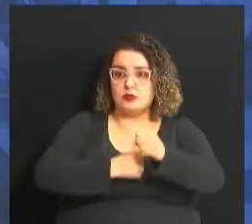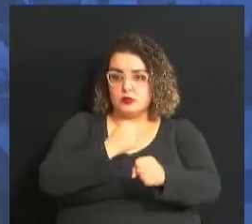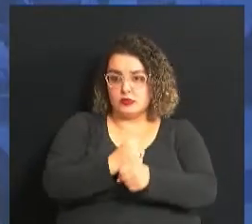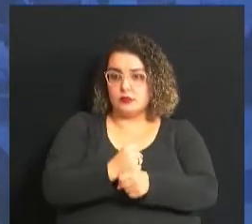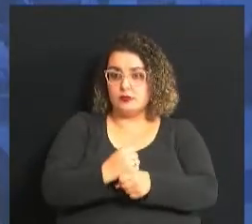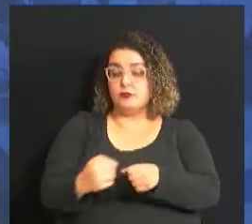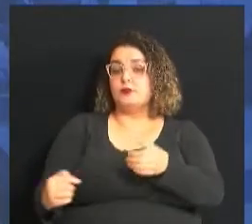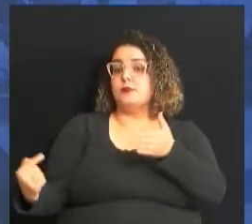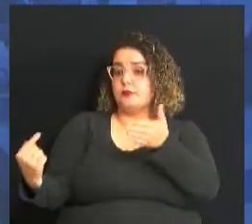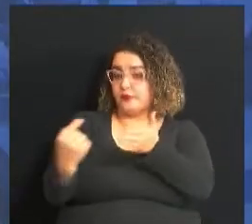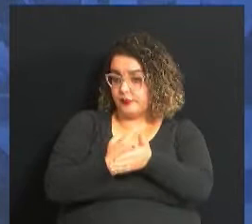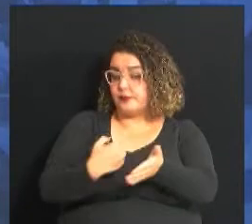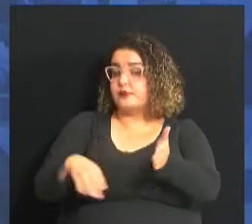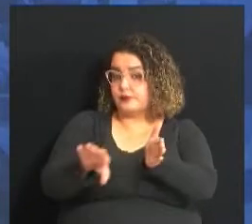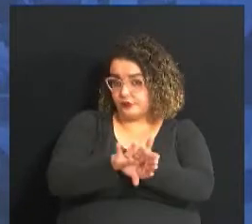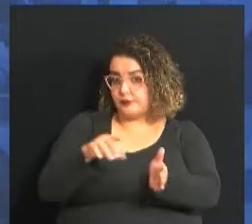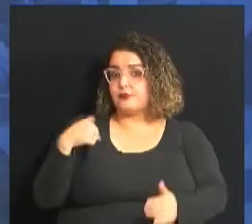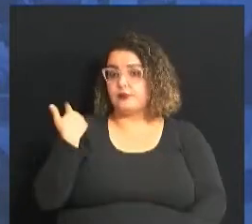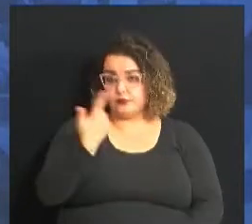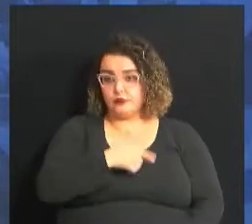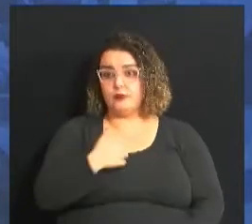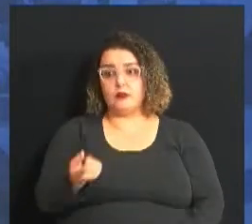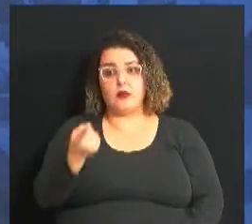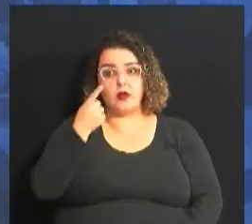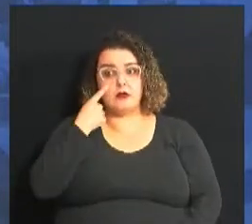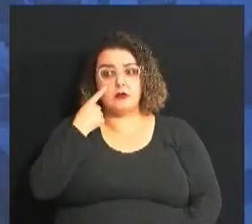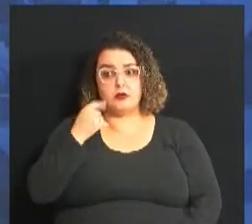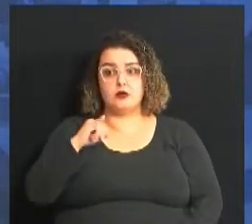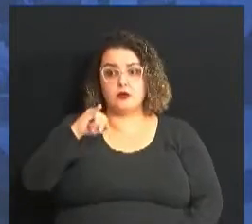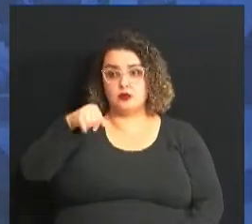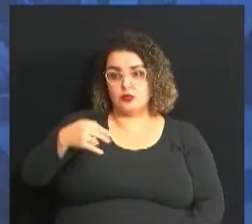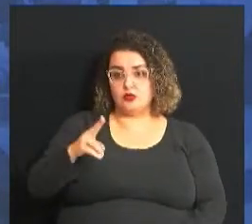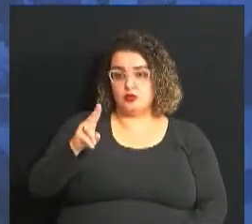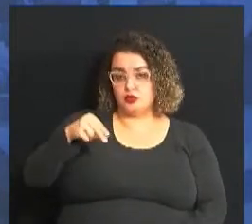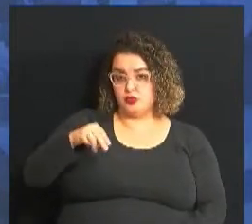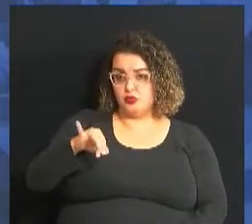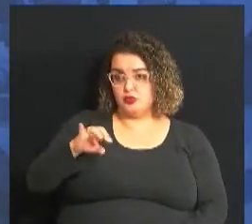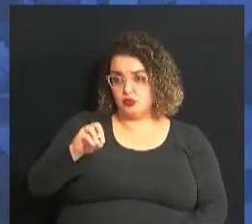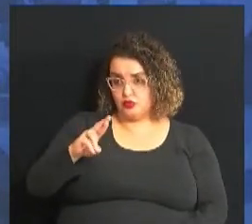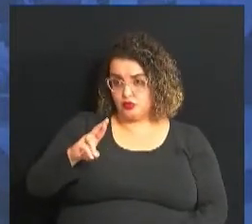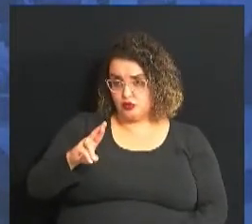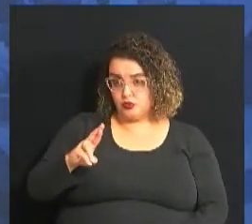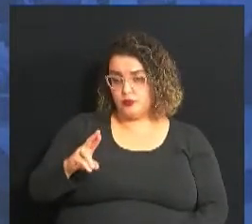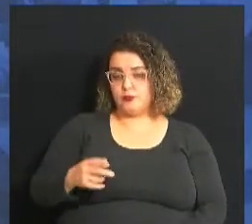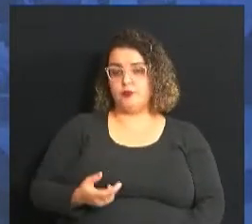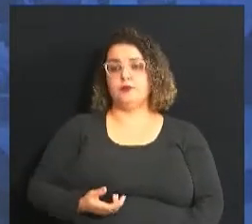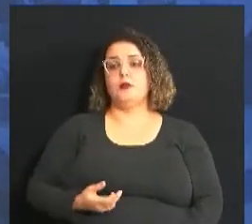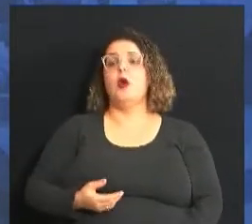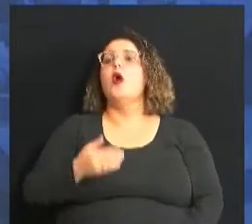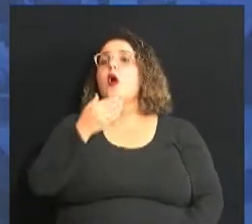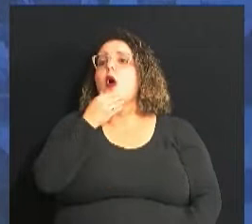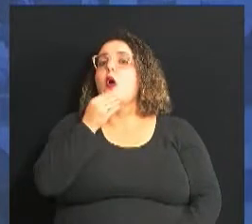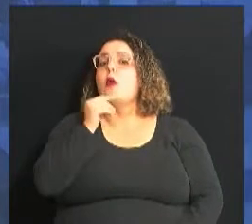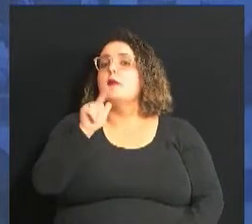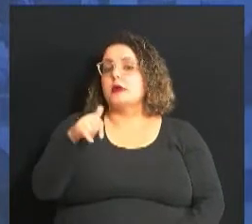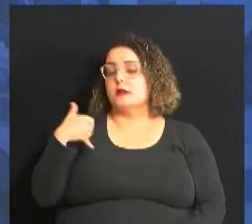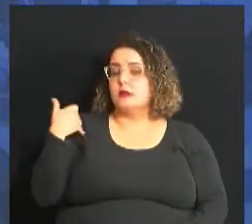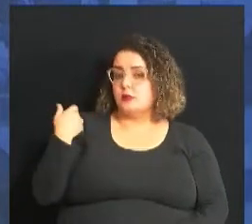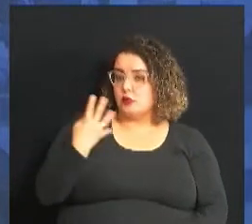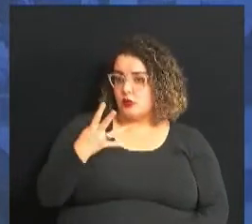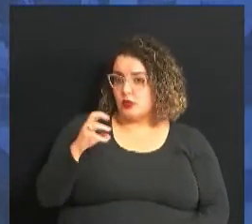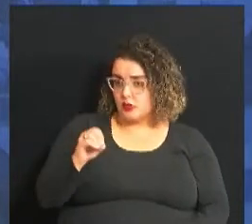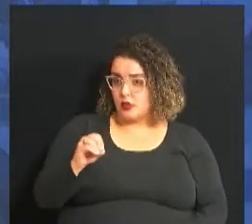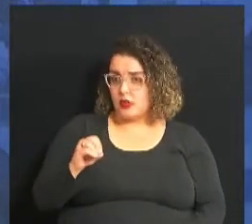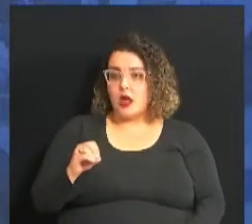estão chegando aqui para a gente. Olha só, o Júnior do Padre Anchieta. Homem depois dos 40 anos, é bom